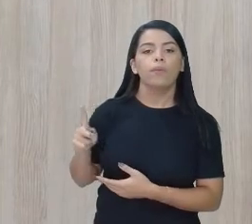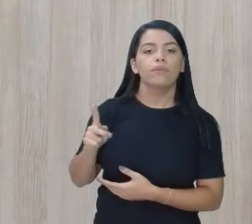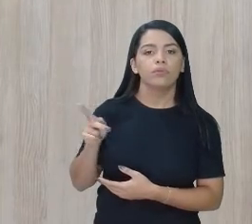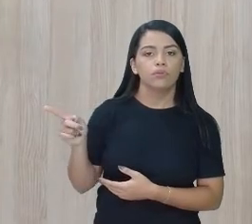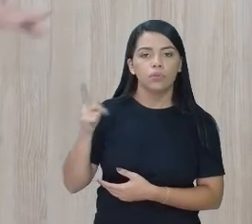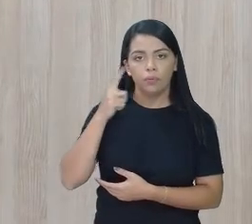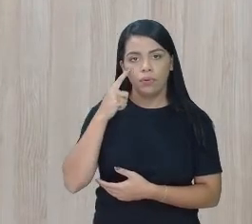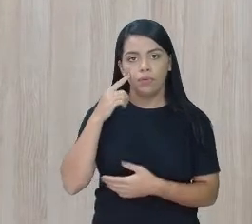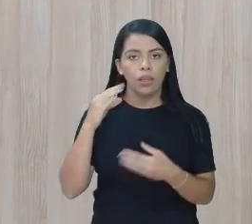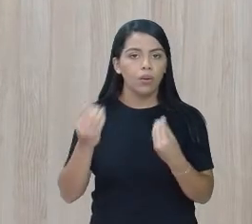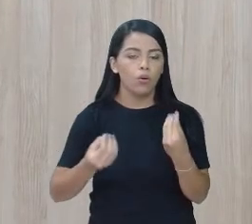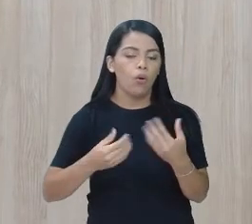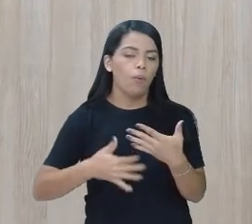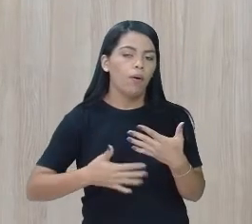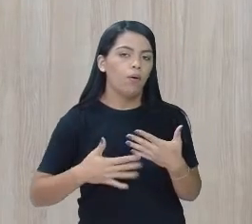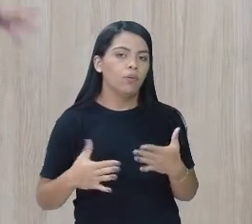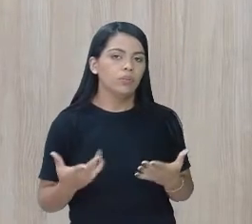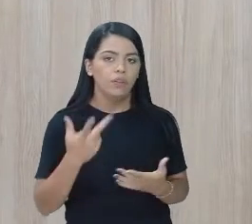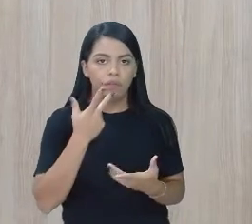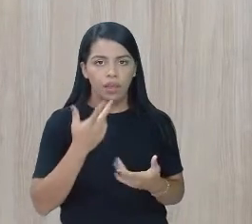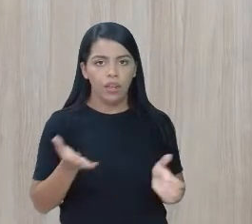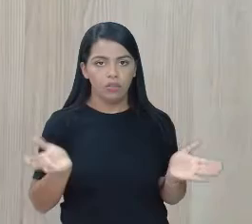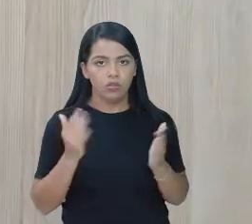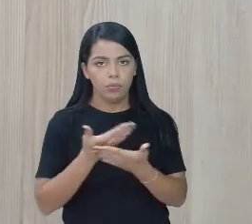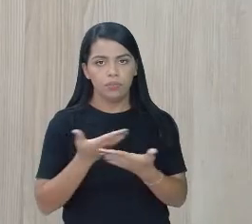professora Camille dizer como foi e se despedir.